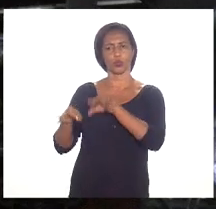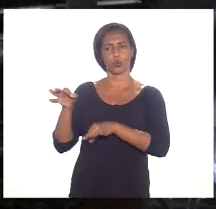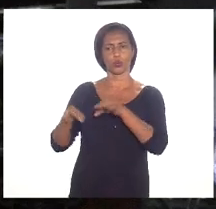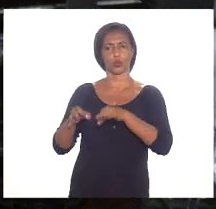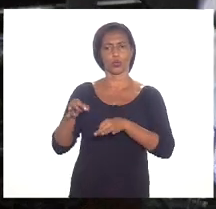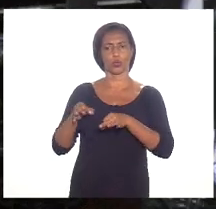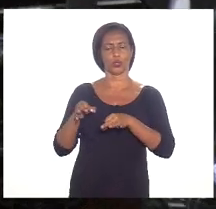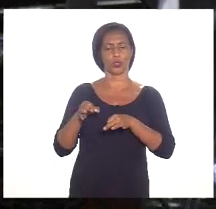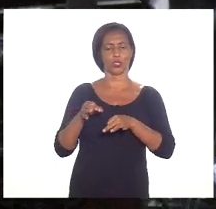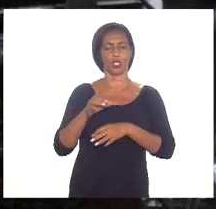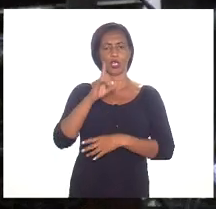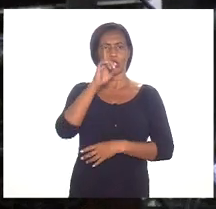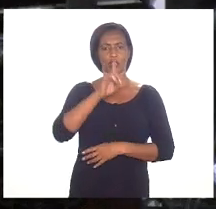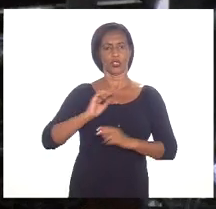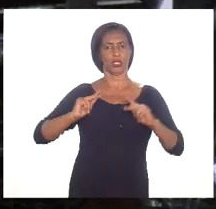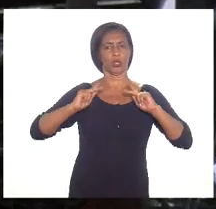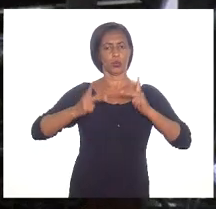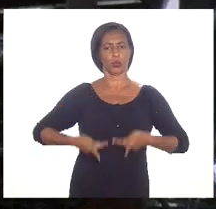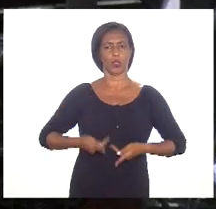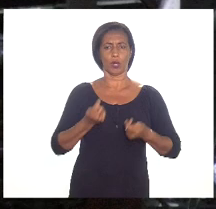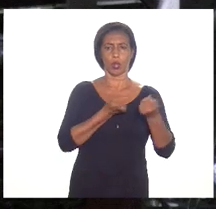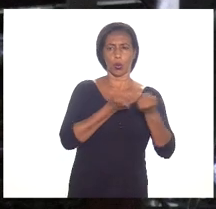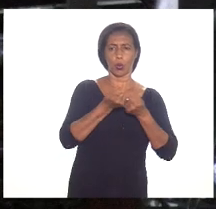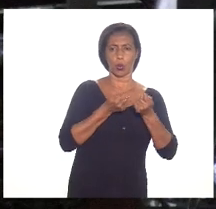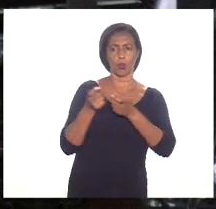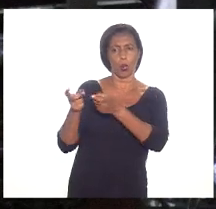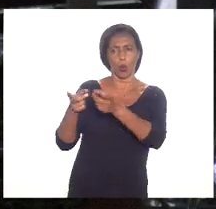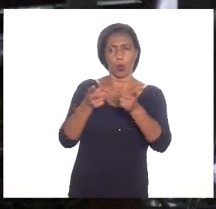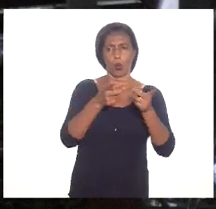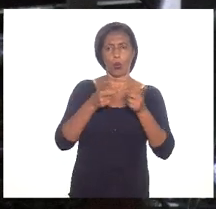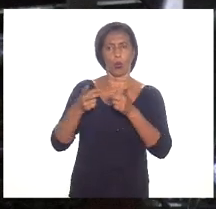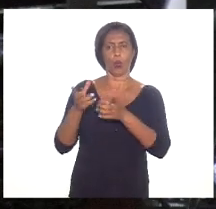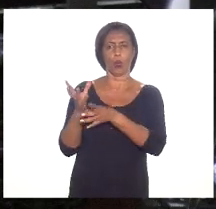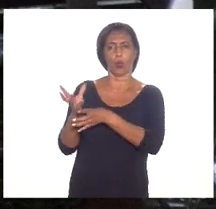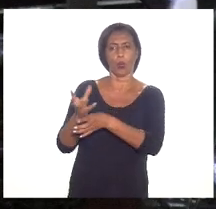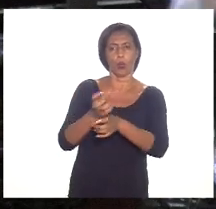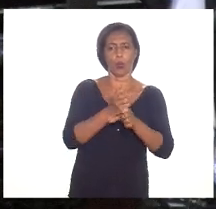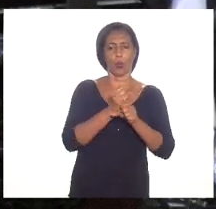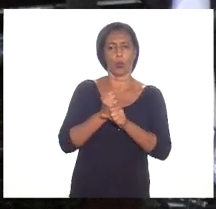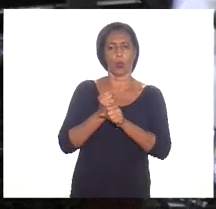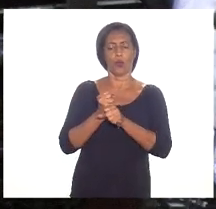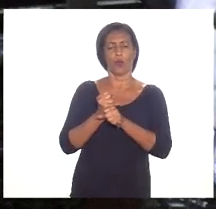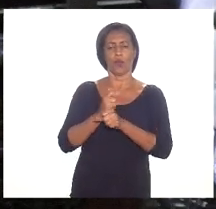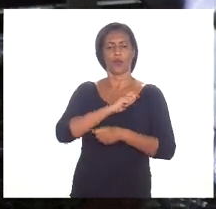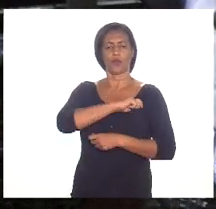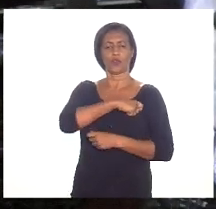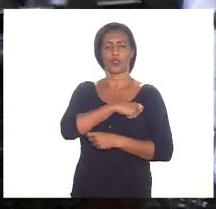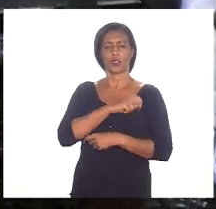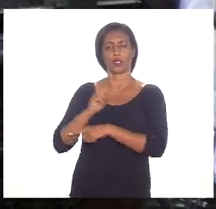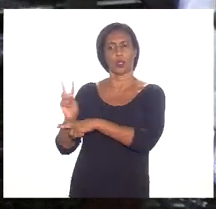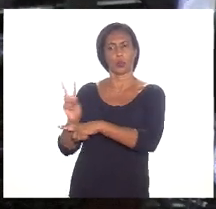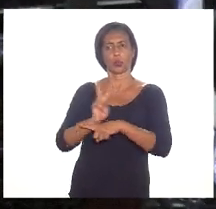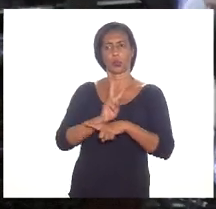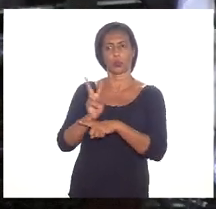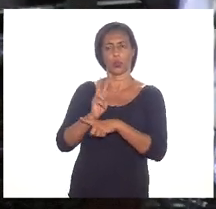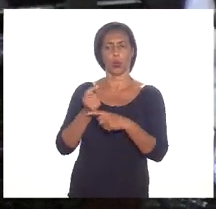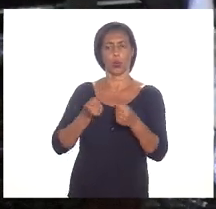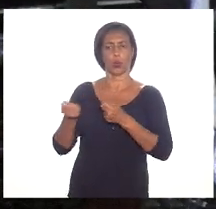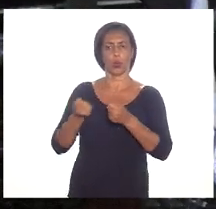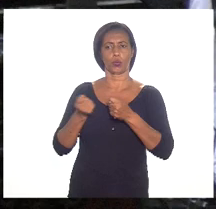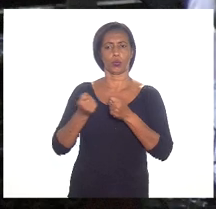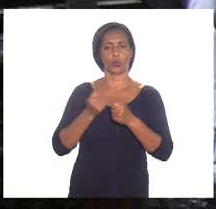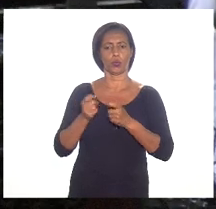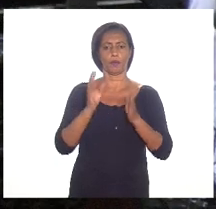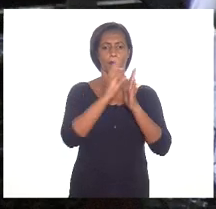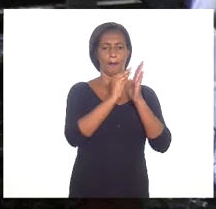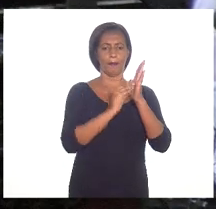de defesa dos direitos humanos e Cidadania de economia dos de Comércio e de orçamento Finanças fiscalização financeira e controle para ele